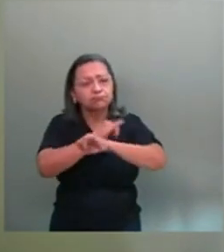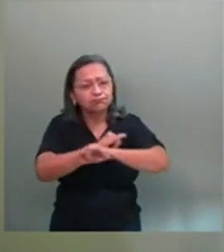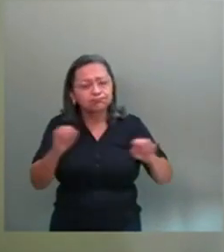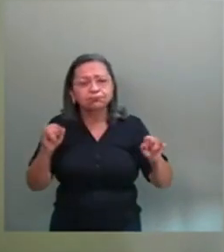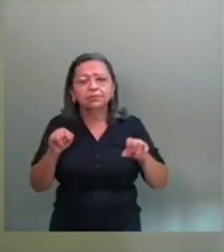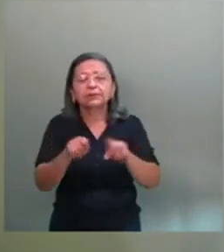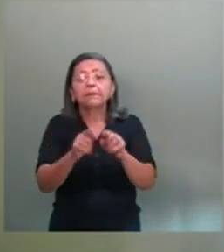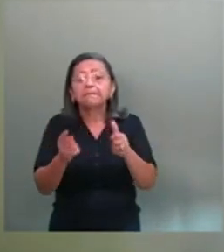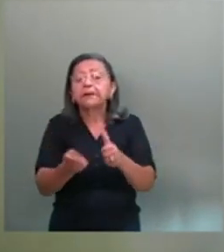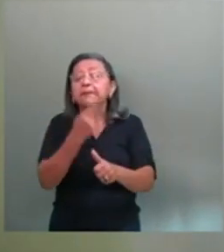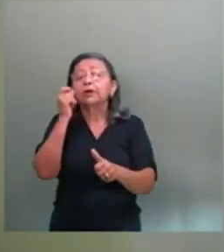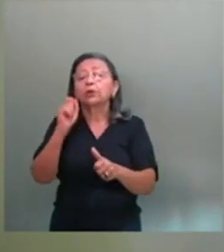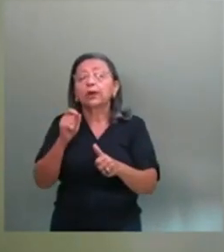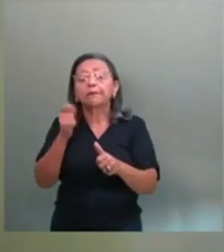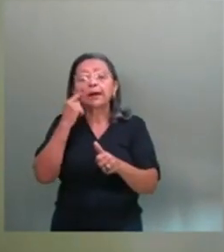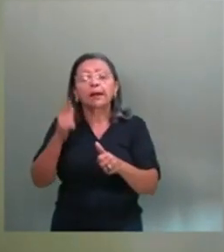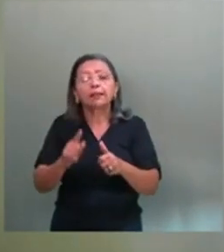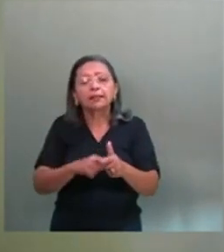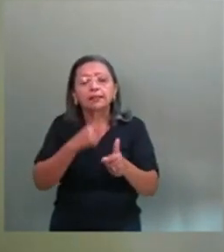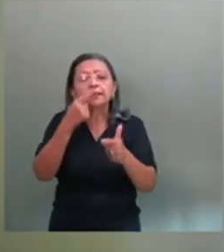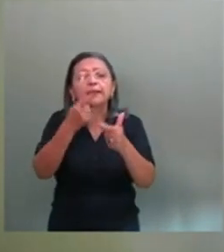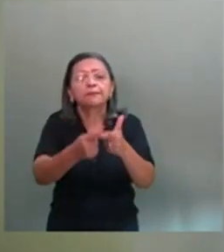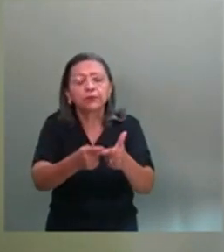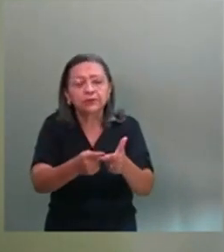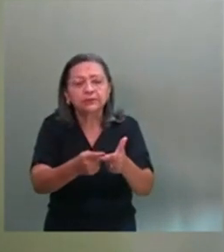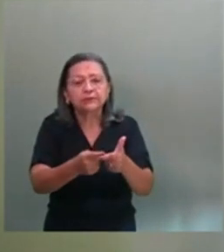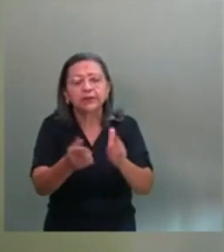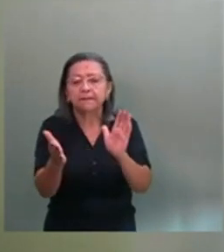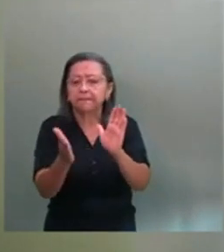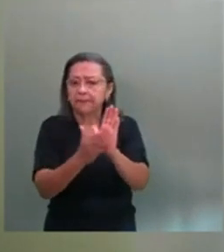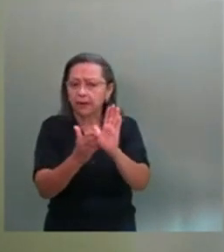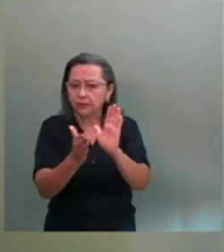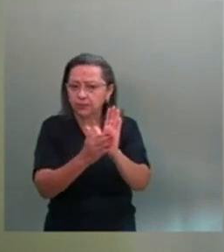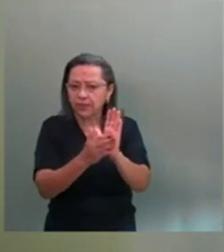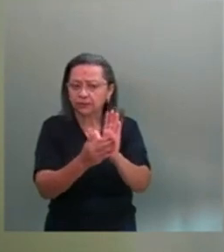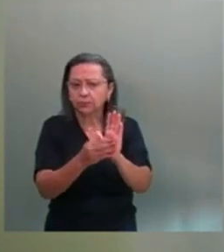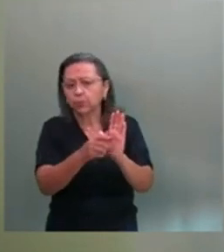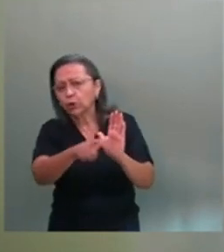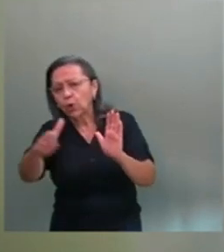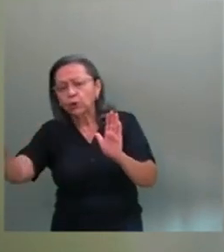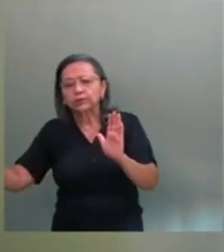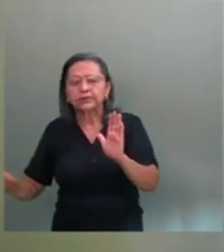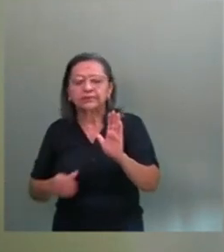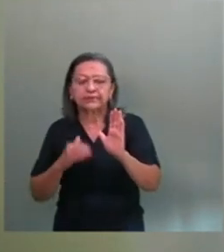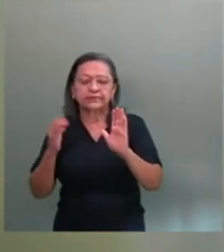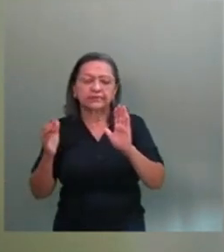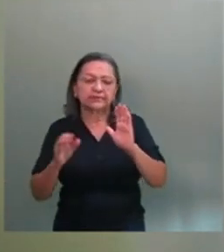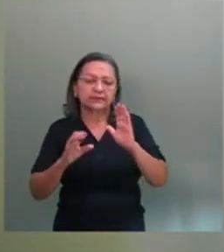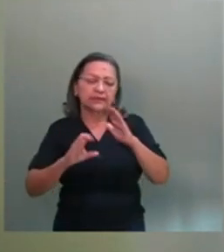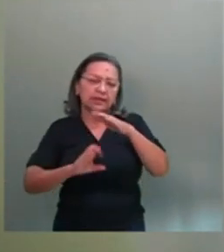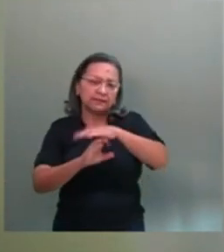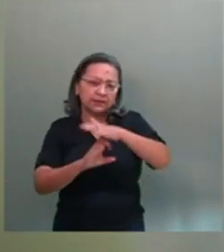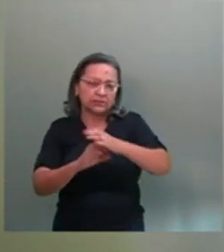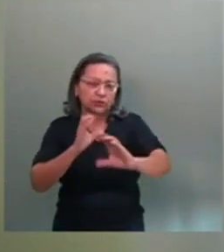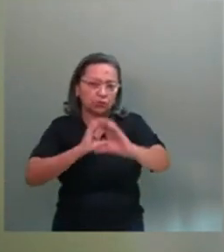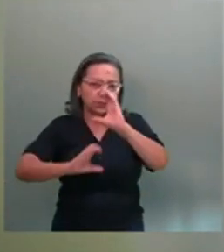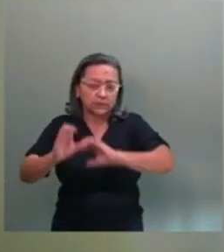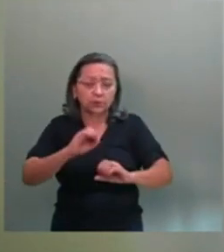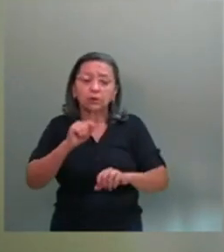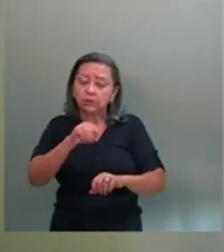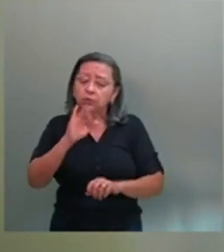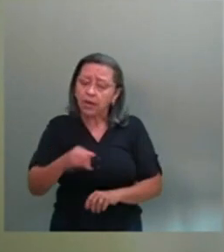cobertos primeiro, para depois serem pautados por outras emissoras. Isso é muito